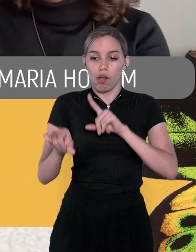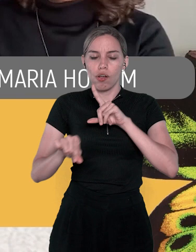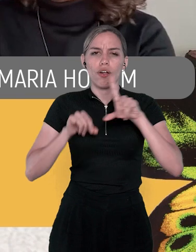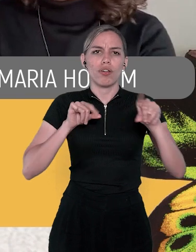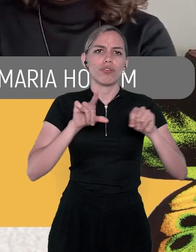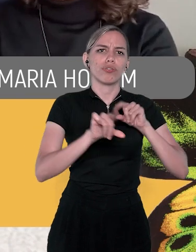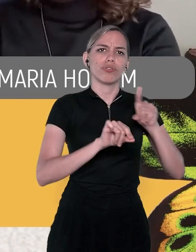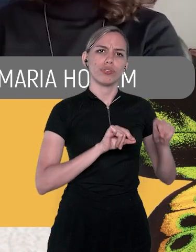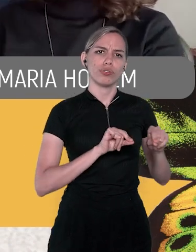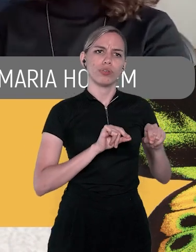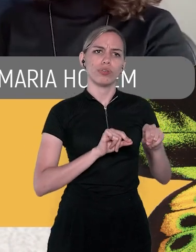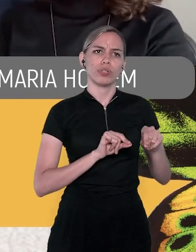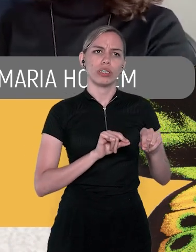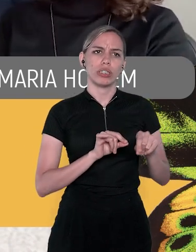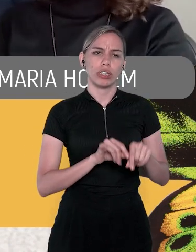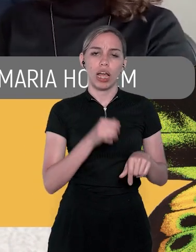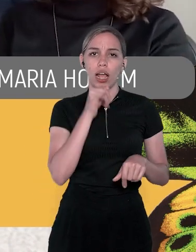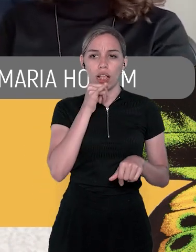impulsos, né?